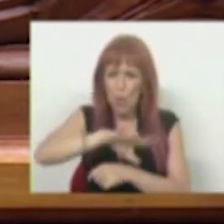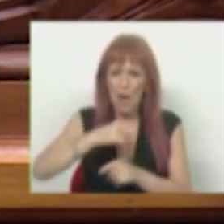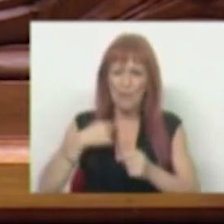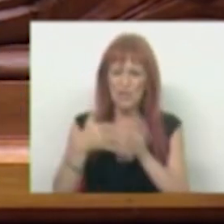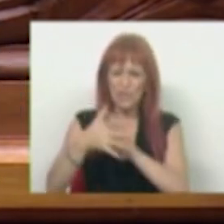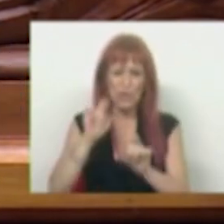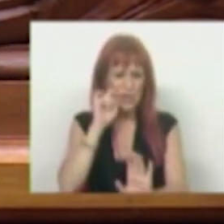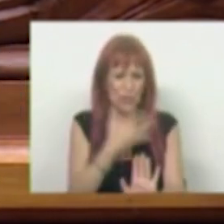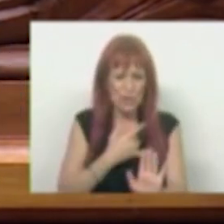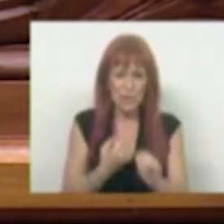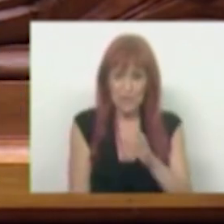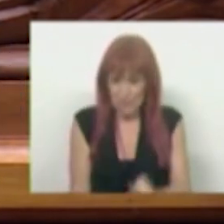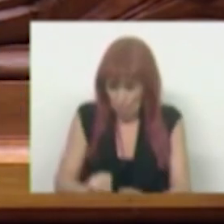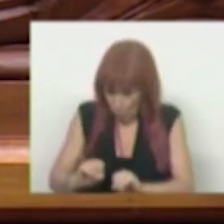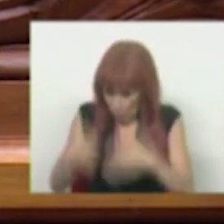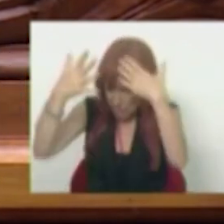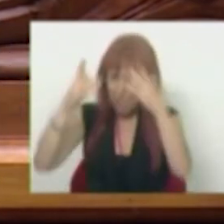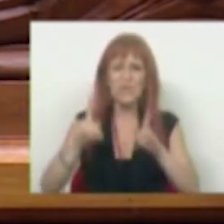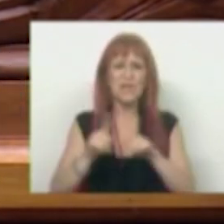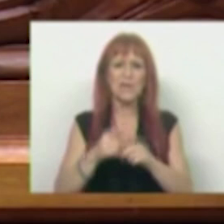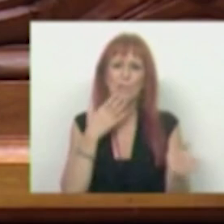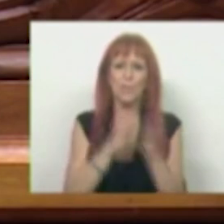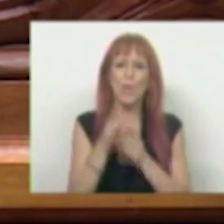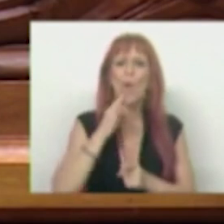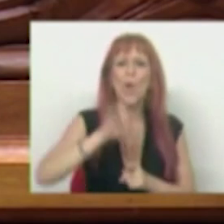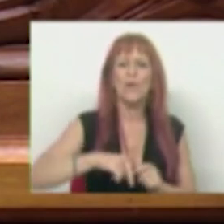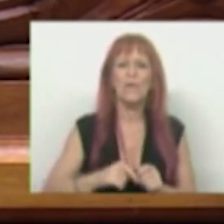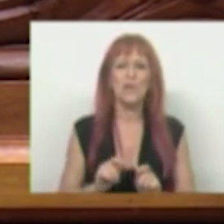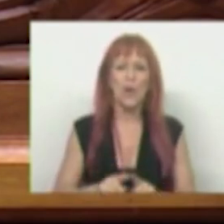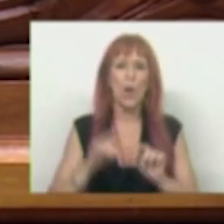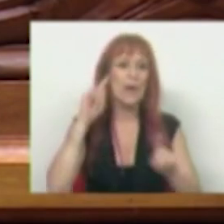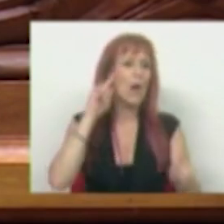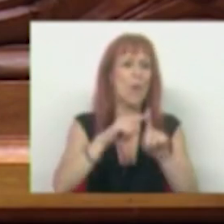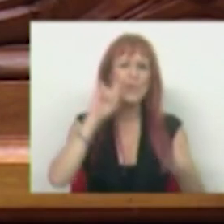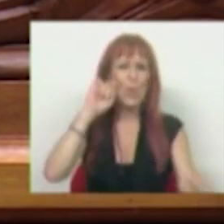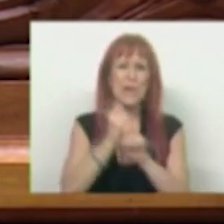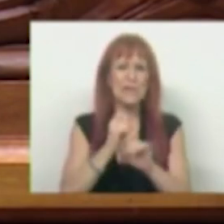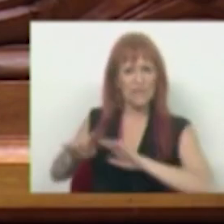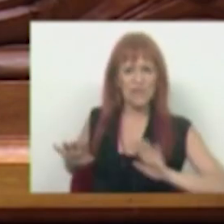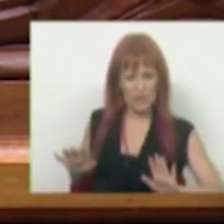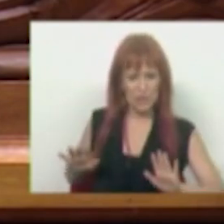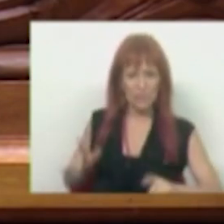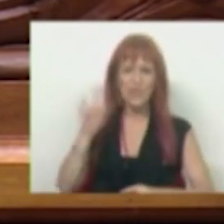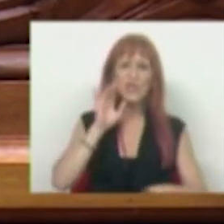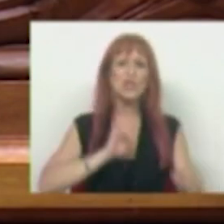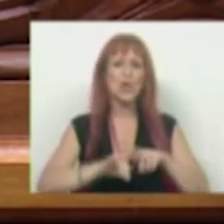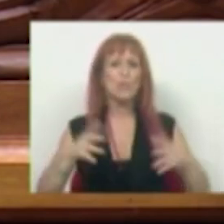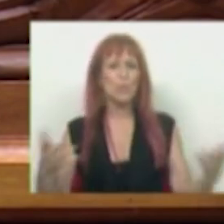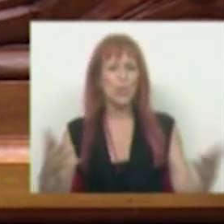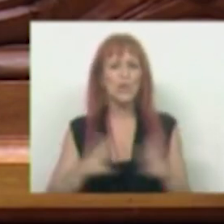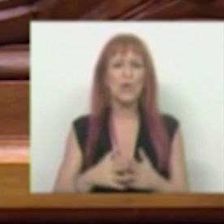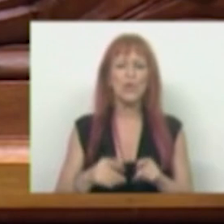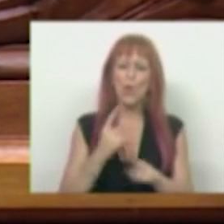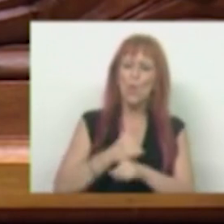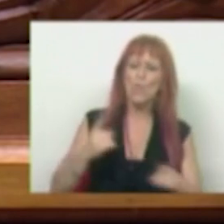de ser preservada nas suas fontes e tem de ser reutilizada para finalidades que não exijam a sua potabilidade. Senhoras e senhores deputados,